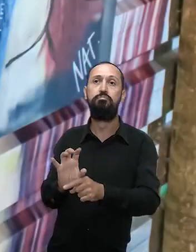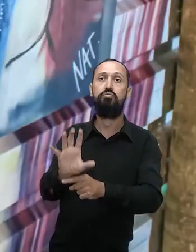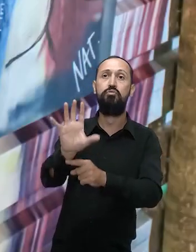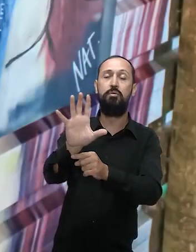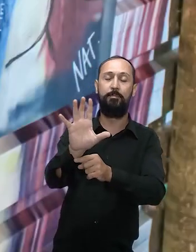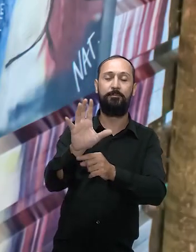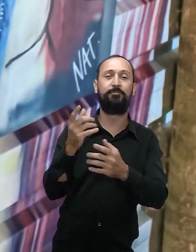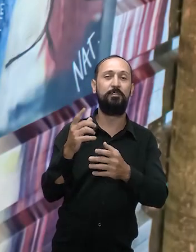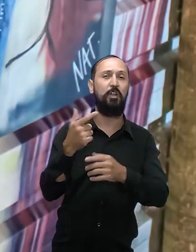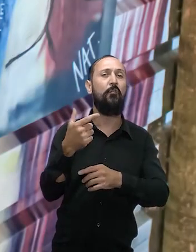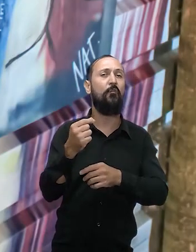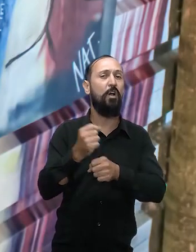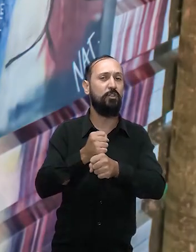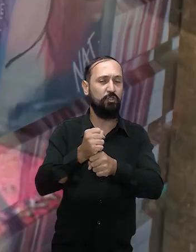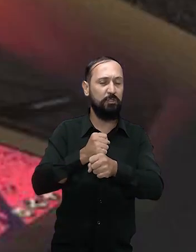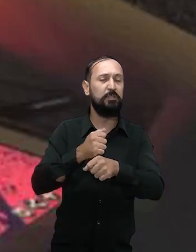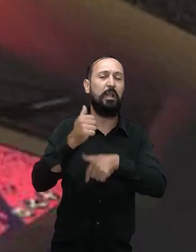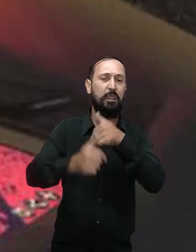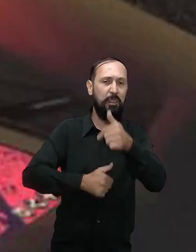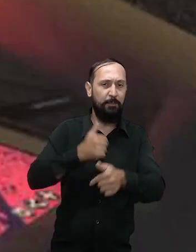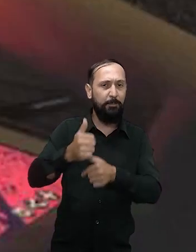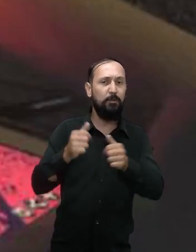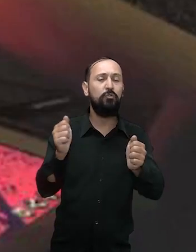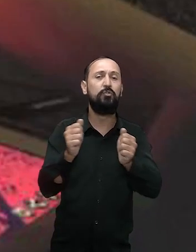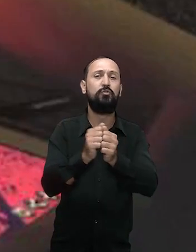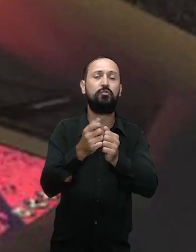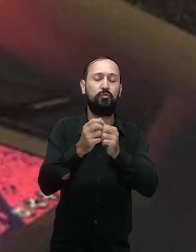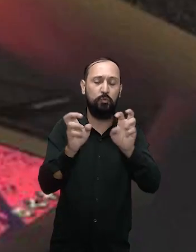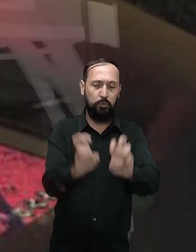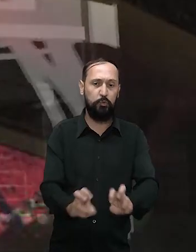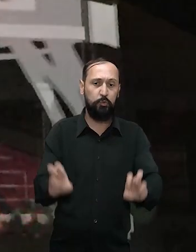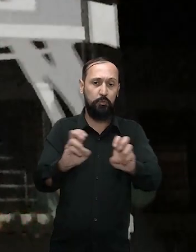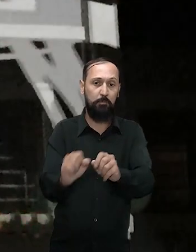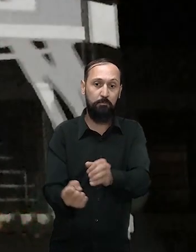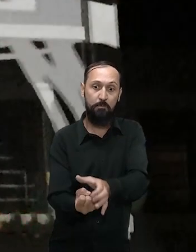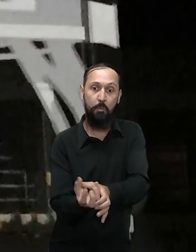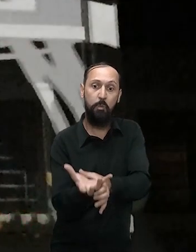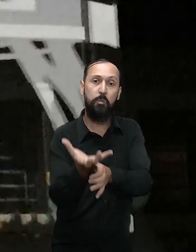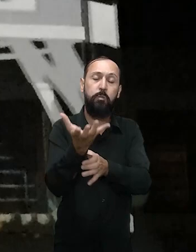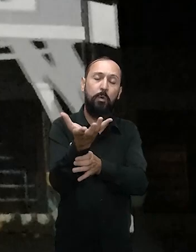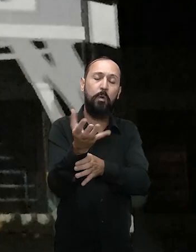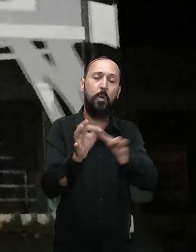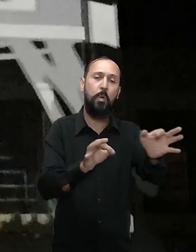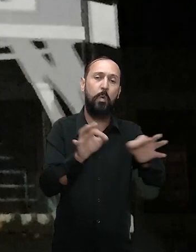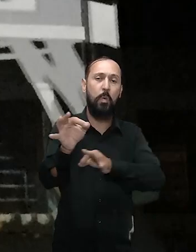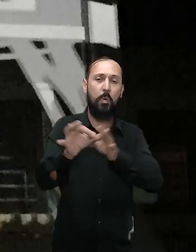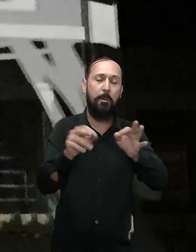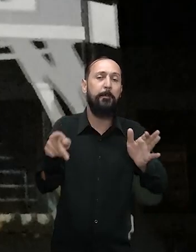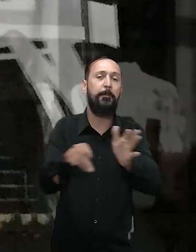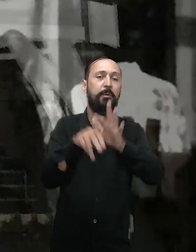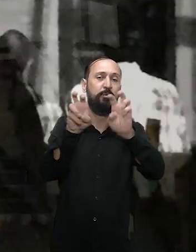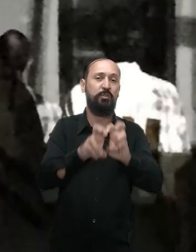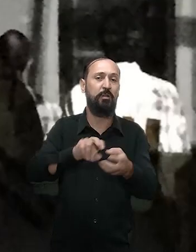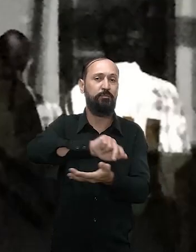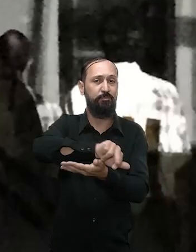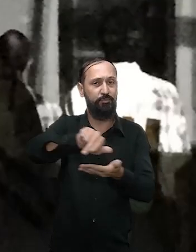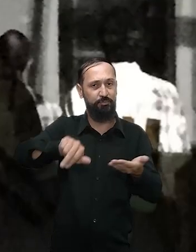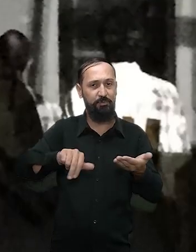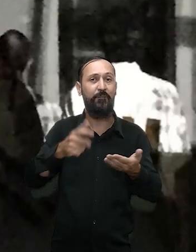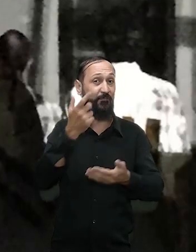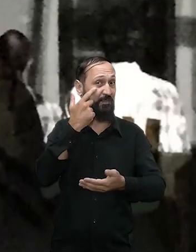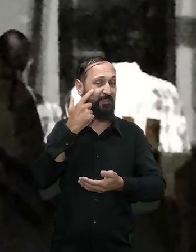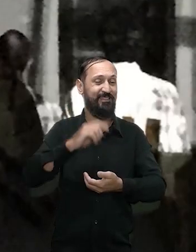projeções mapeadas. Há 20 anos, ela também trabalha com animação gráfica, montagem e artes digitais em